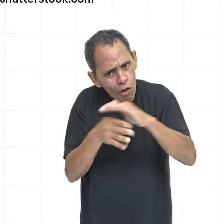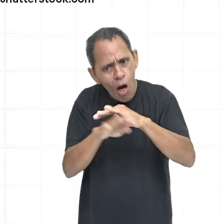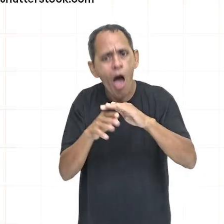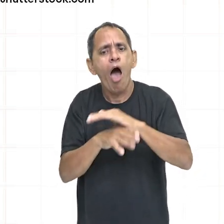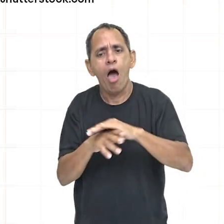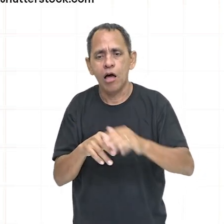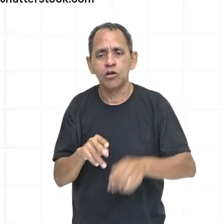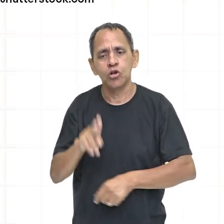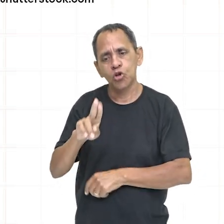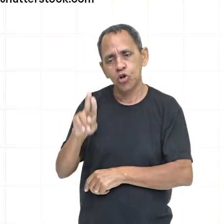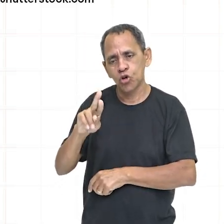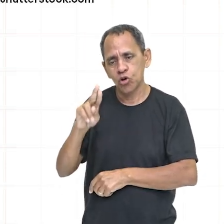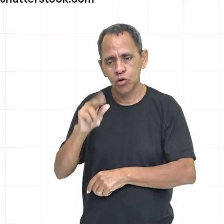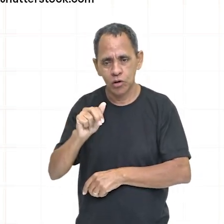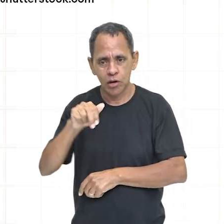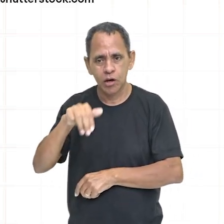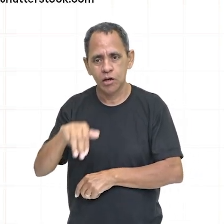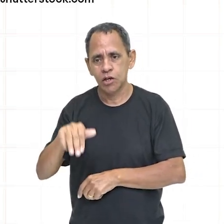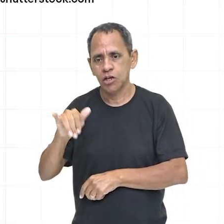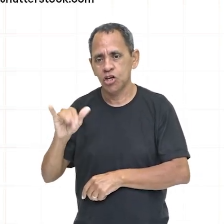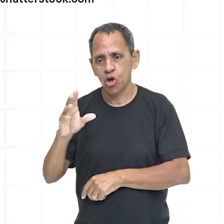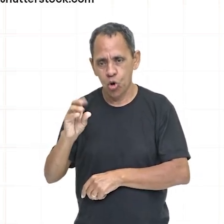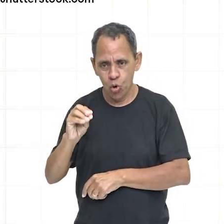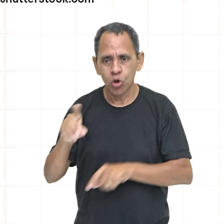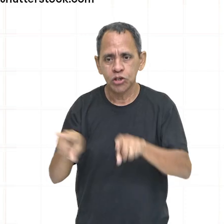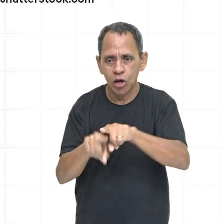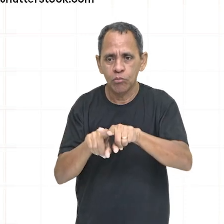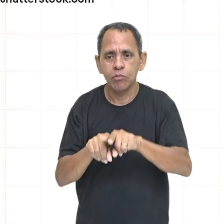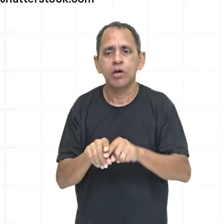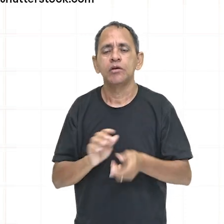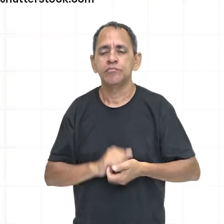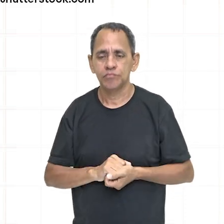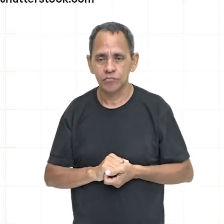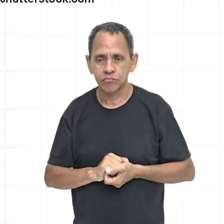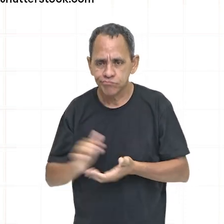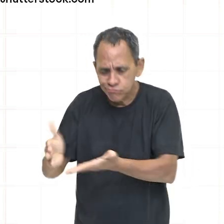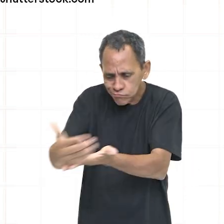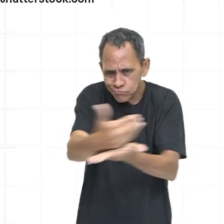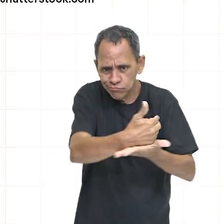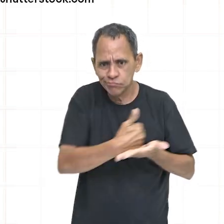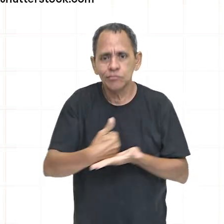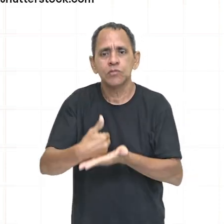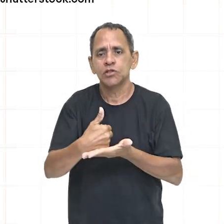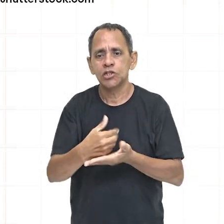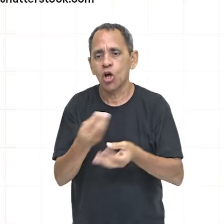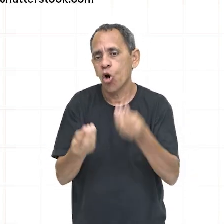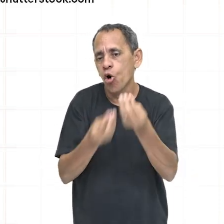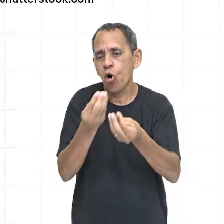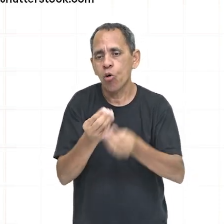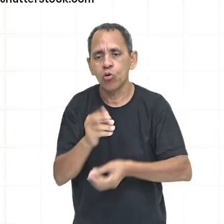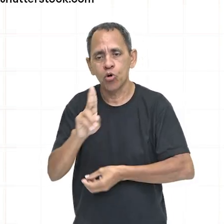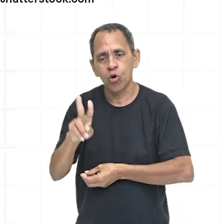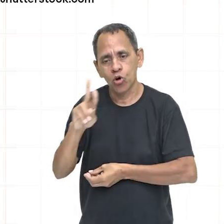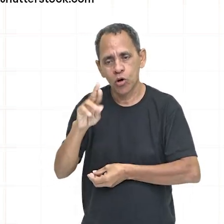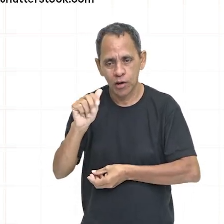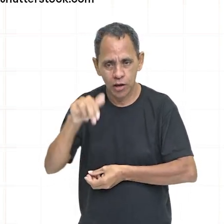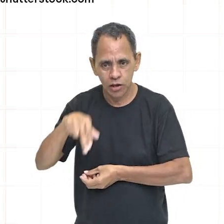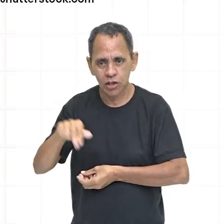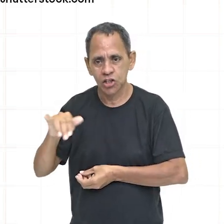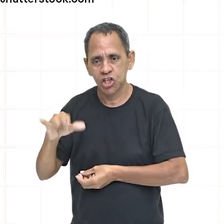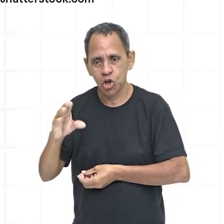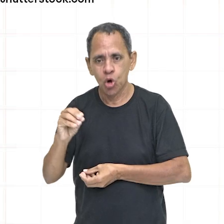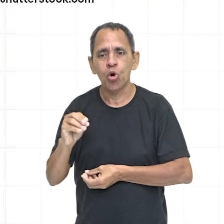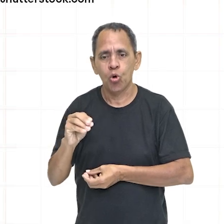E vejam só então, se concentra parte das reservas mundiais de urânio, a isso equivale dizer